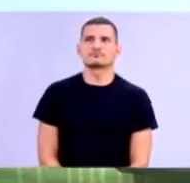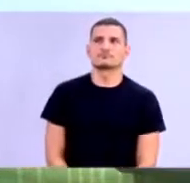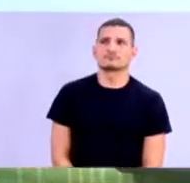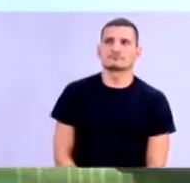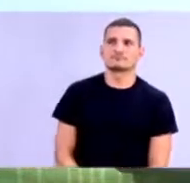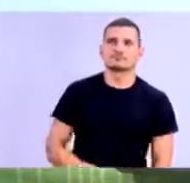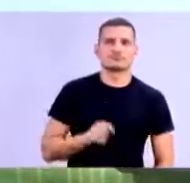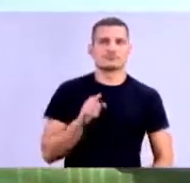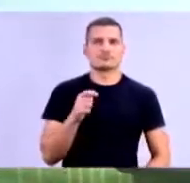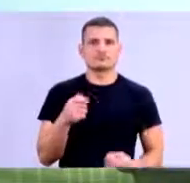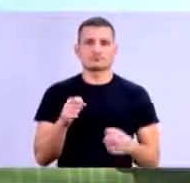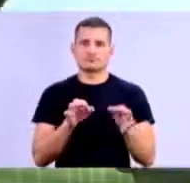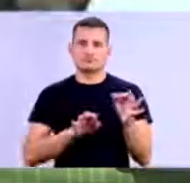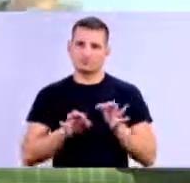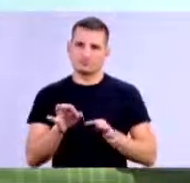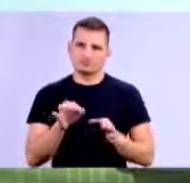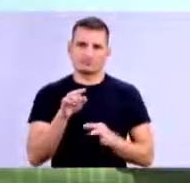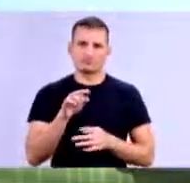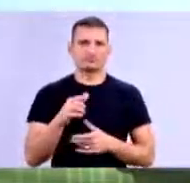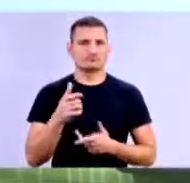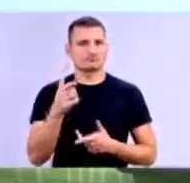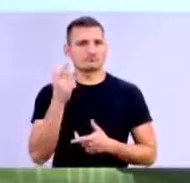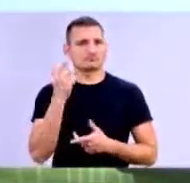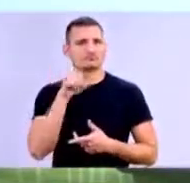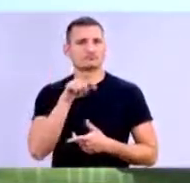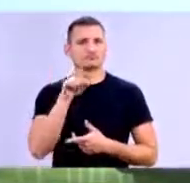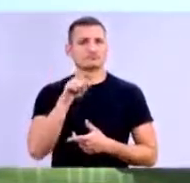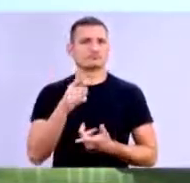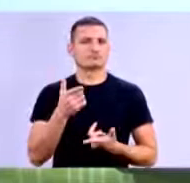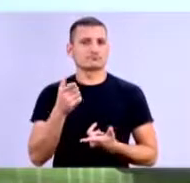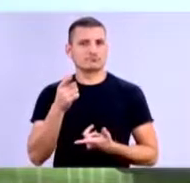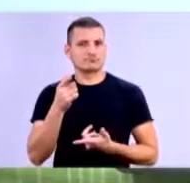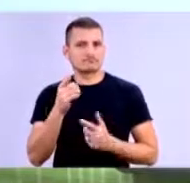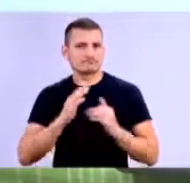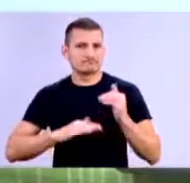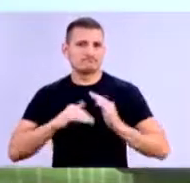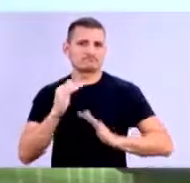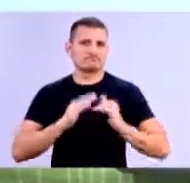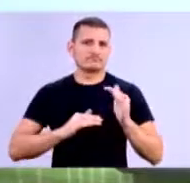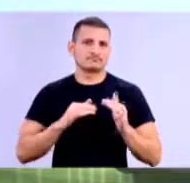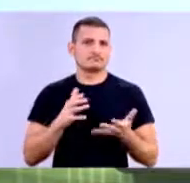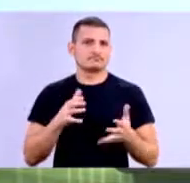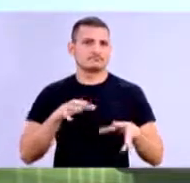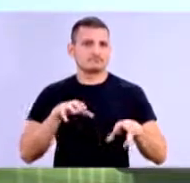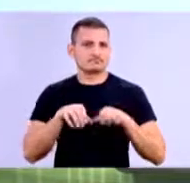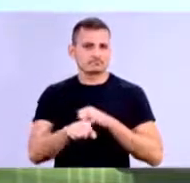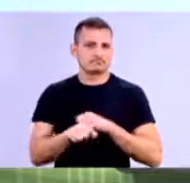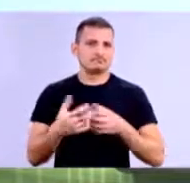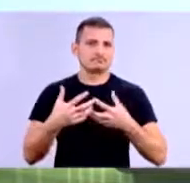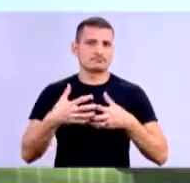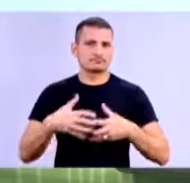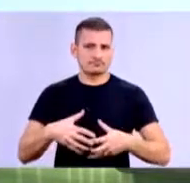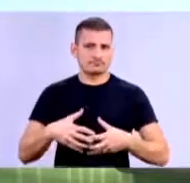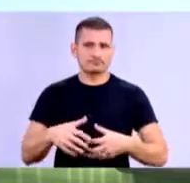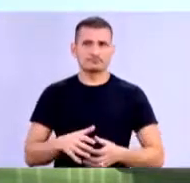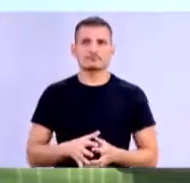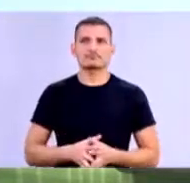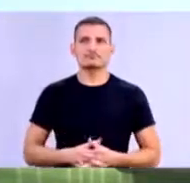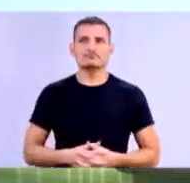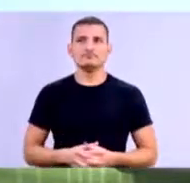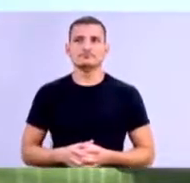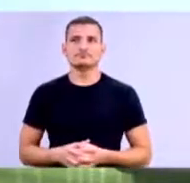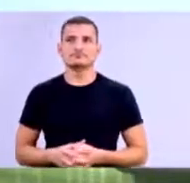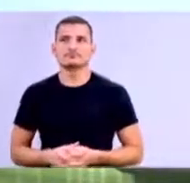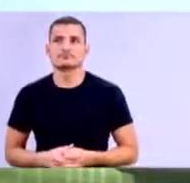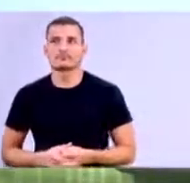Para quê? Para que você tenha realmente êxito, para que você seja um profissional formado pelo Instituto Federal de Rondônia. Tá